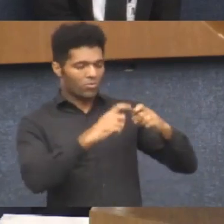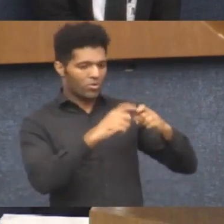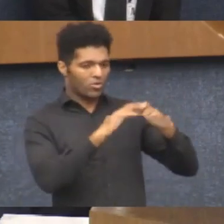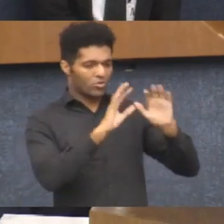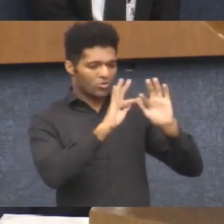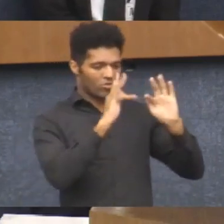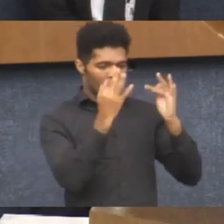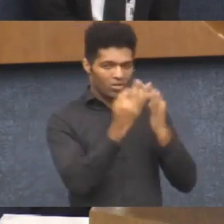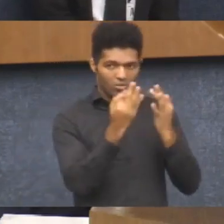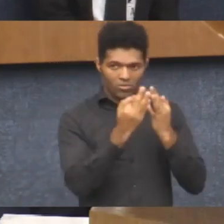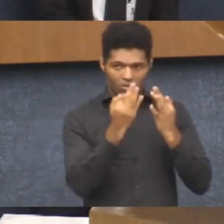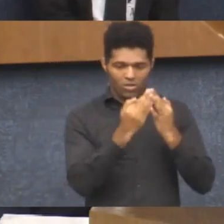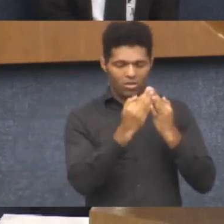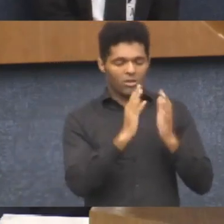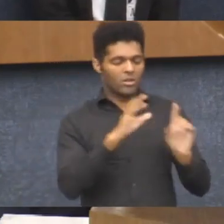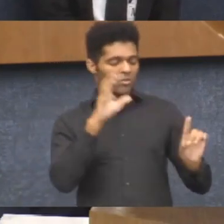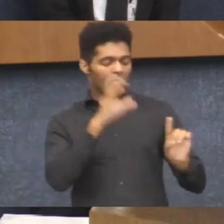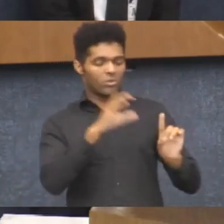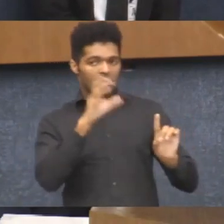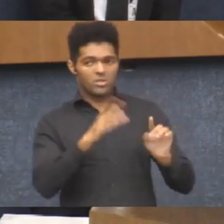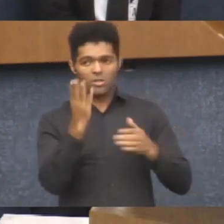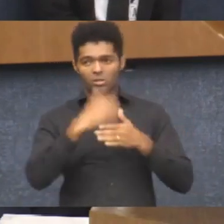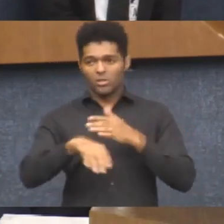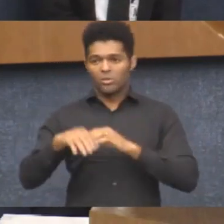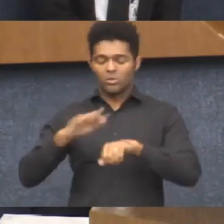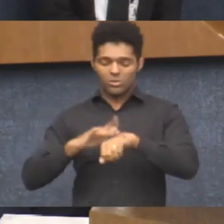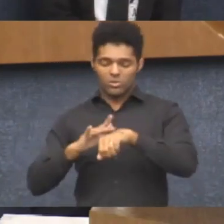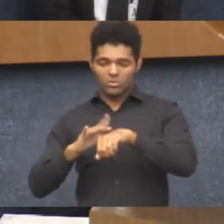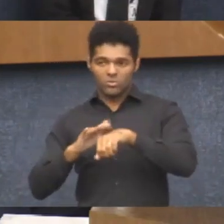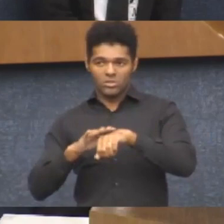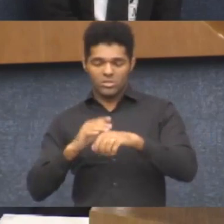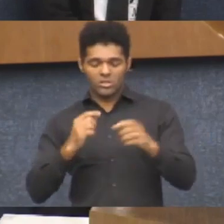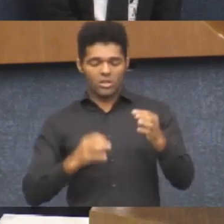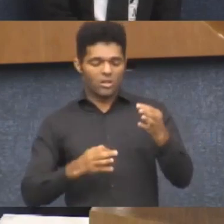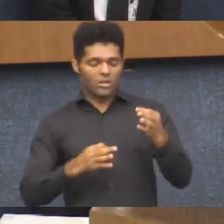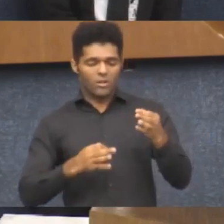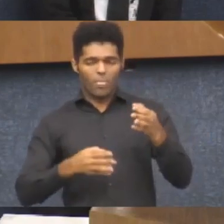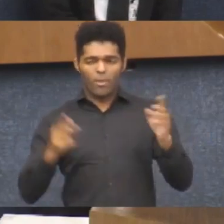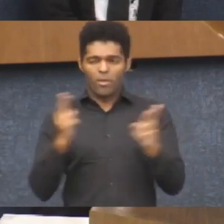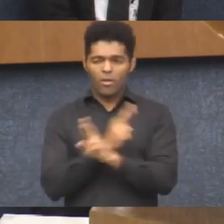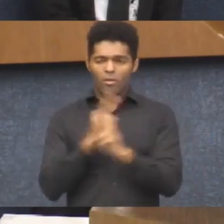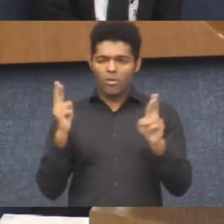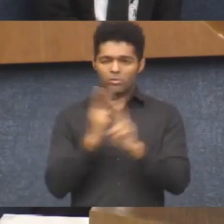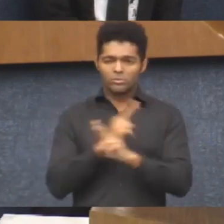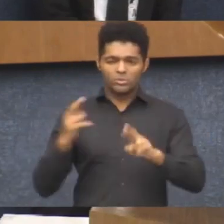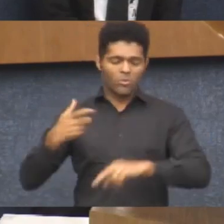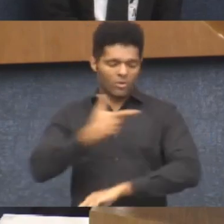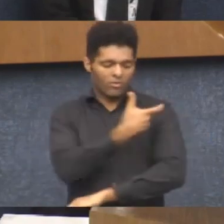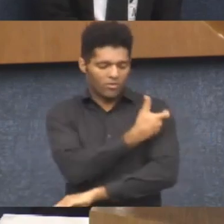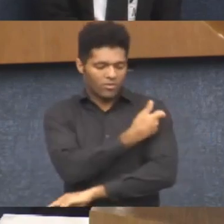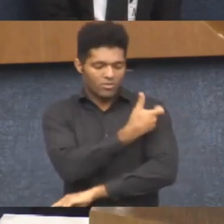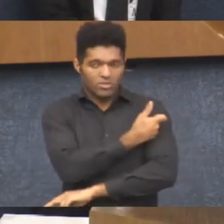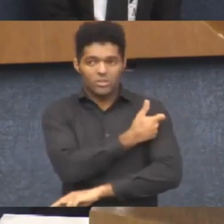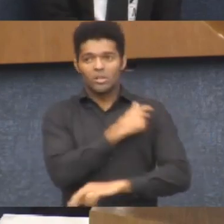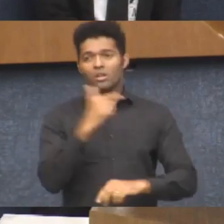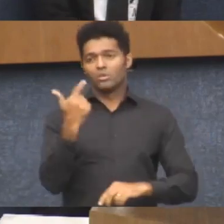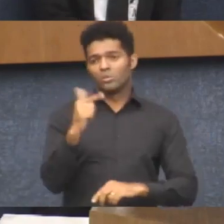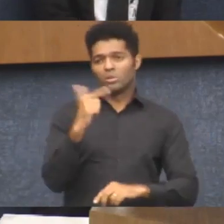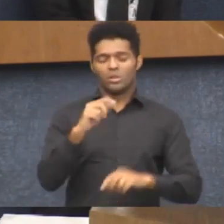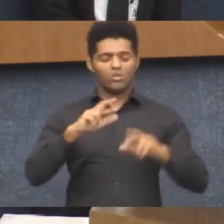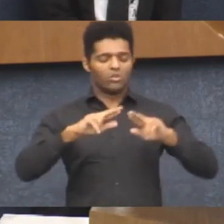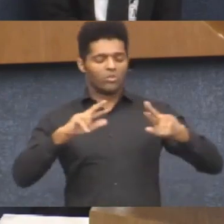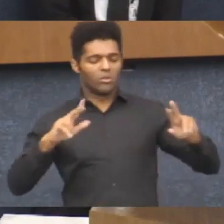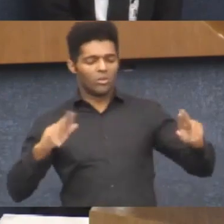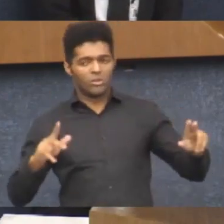doenças relacionadas à vacina, não teve nenhuma diferença significativa. O que a gente pode ver disso, né, Luiz, que o Luiz